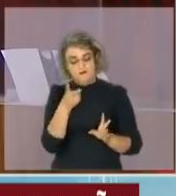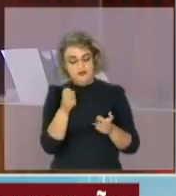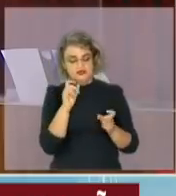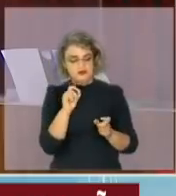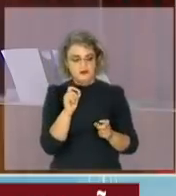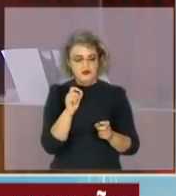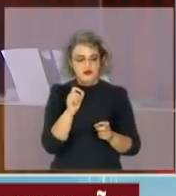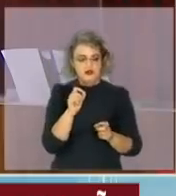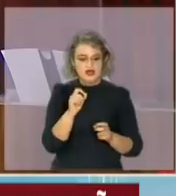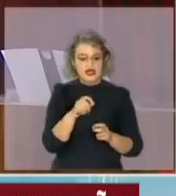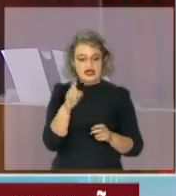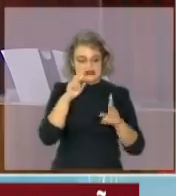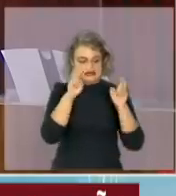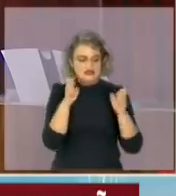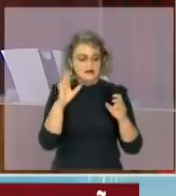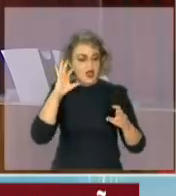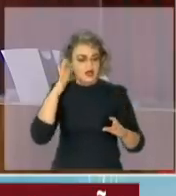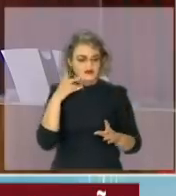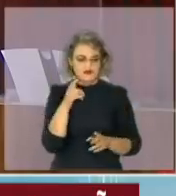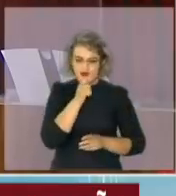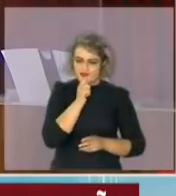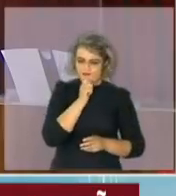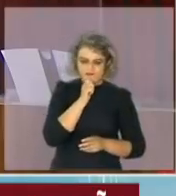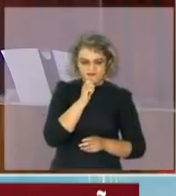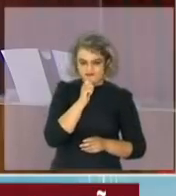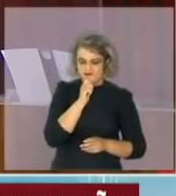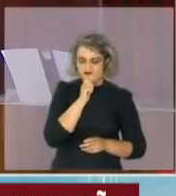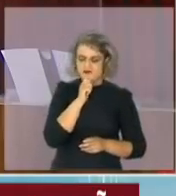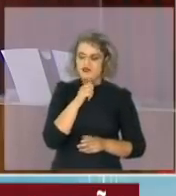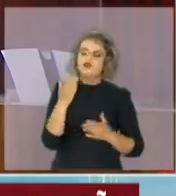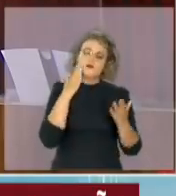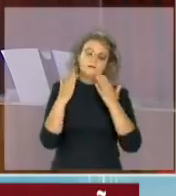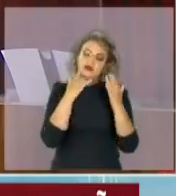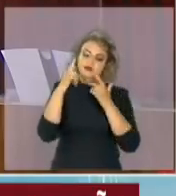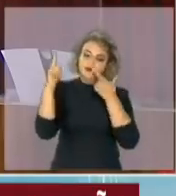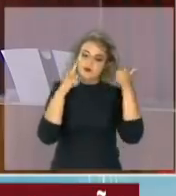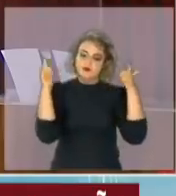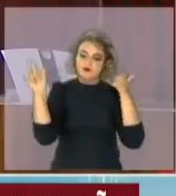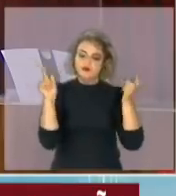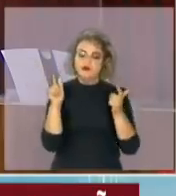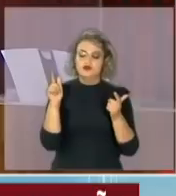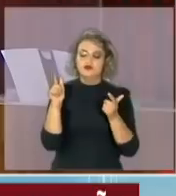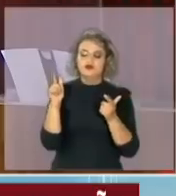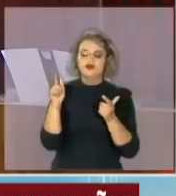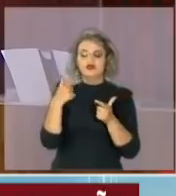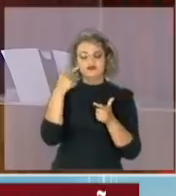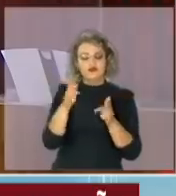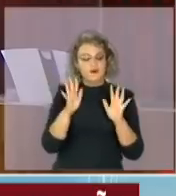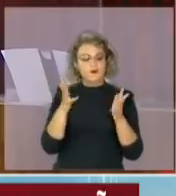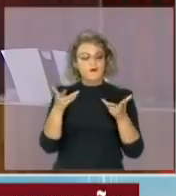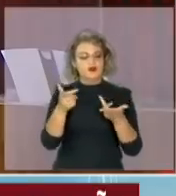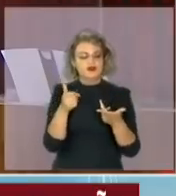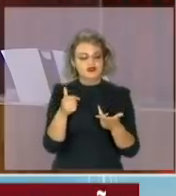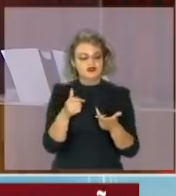sobre adversários políticos, que esse ato possa sim então ser enquadrado como abuso de poder econômico e uso indevido dos veículos de